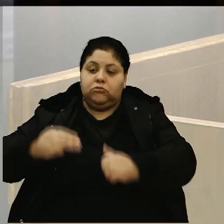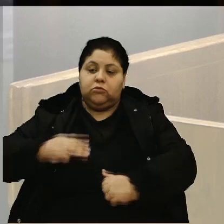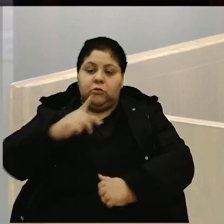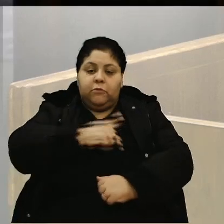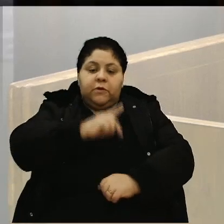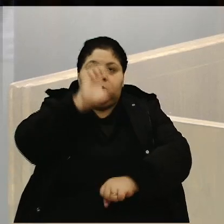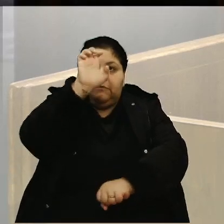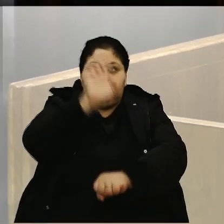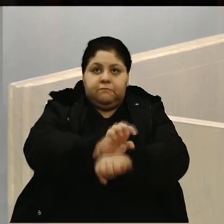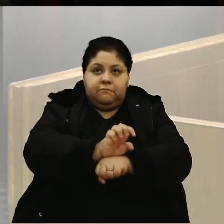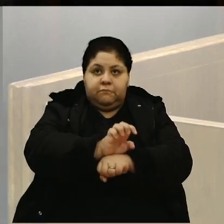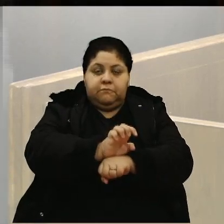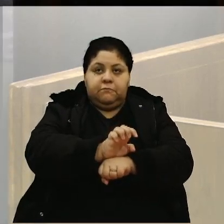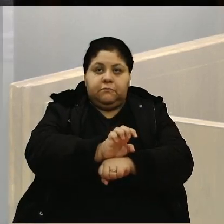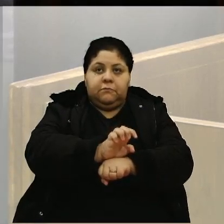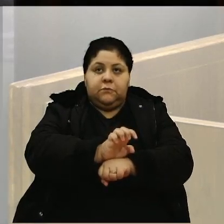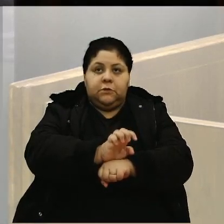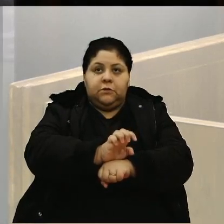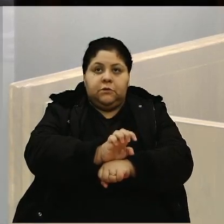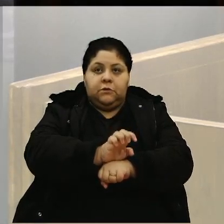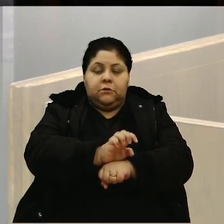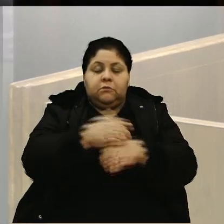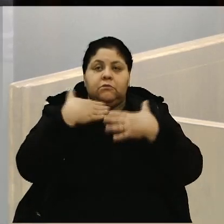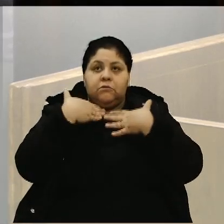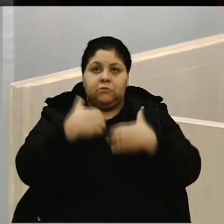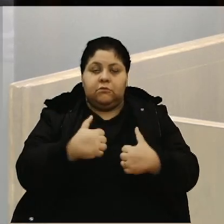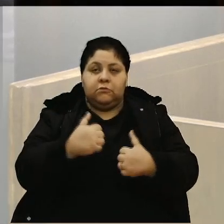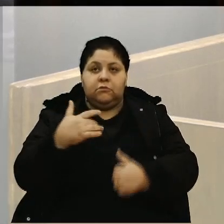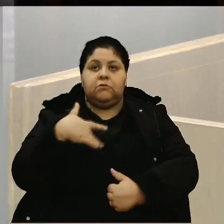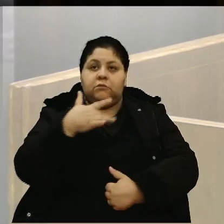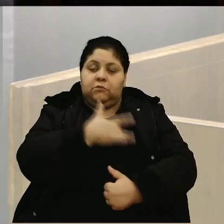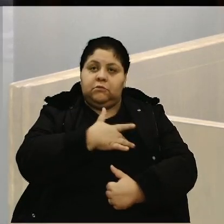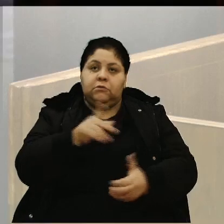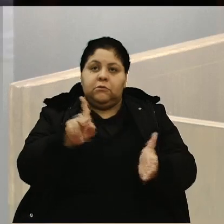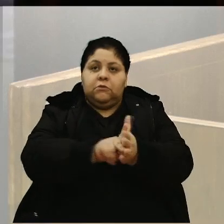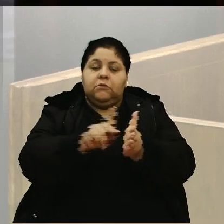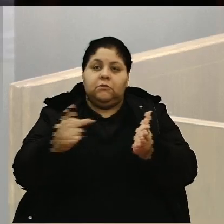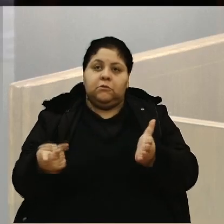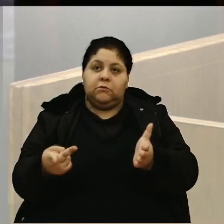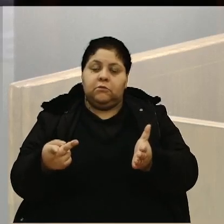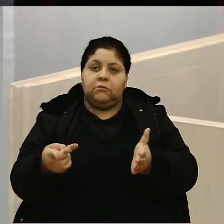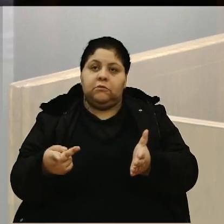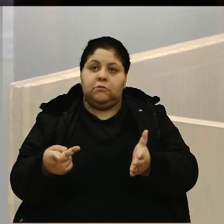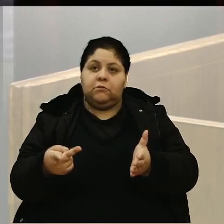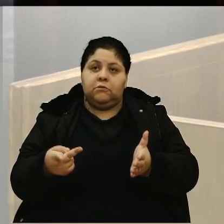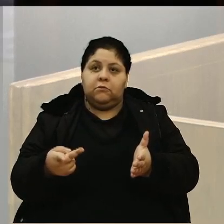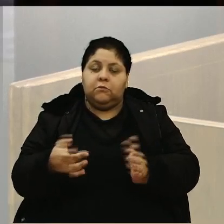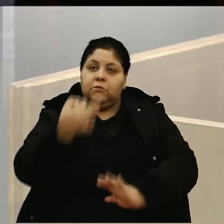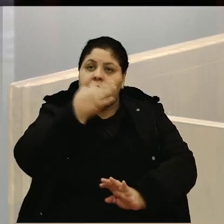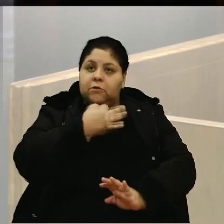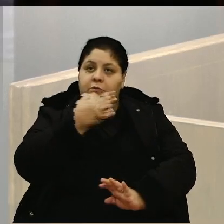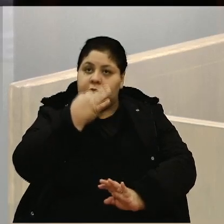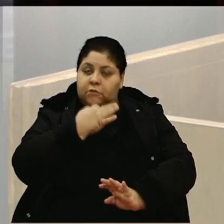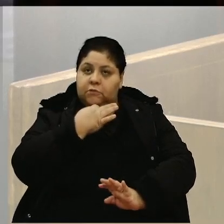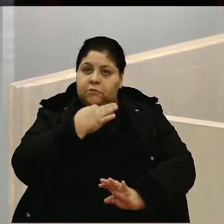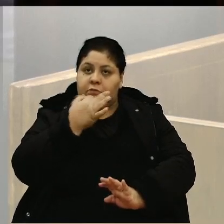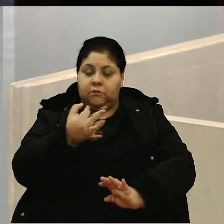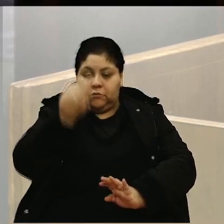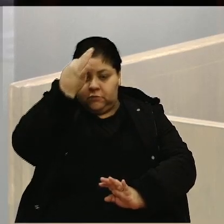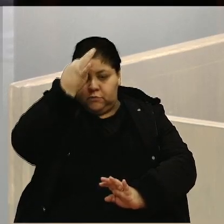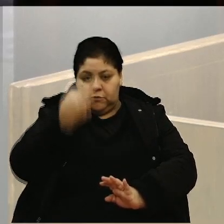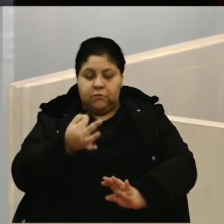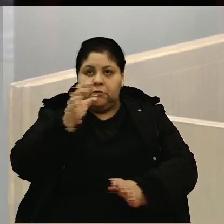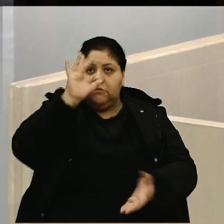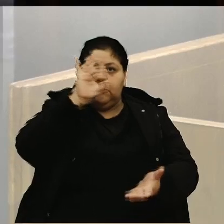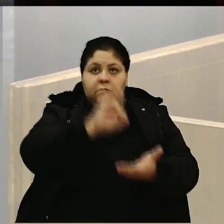Estado, do RS, Secretaria Estadual de Saúde e a própria Secretaria Municipal de Saúde de Caxias do Sul, além do entendimento consolidado em